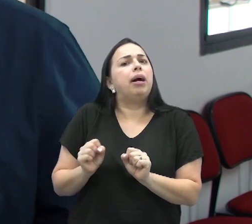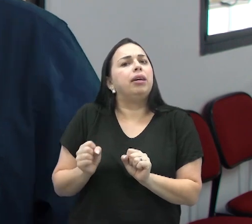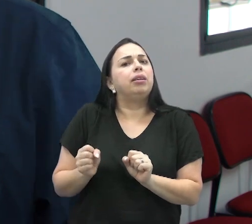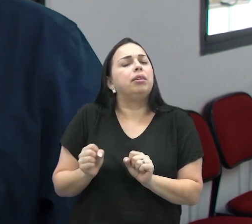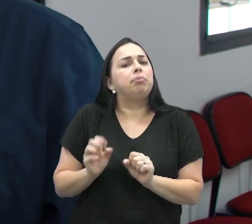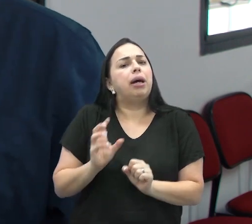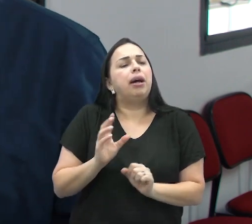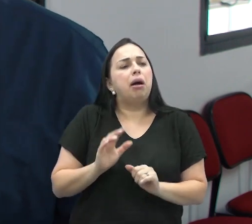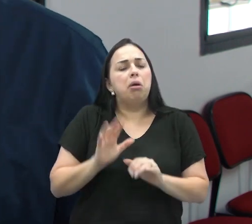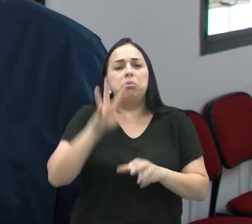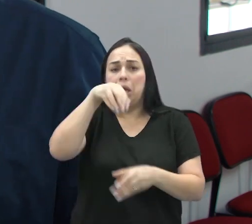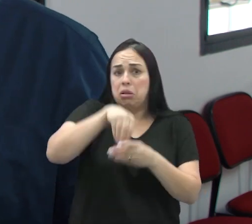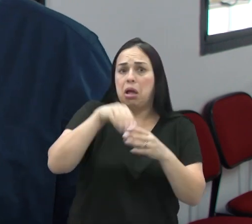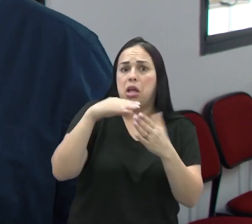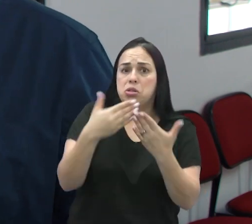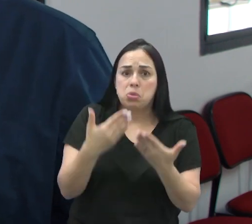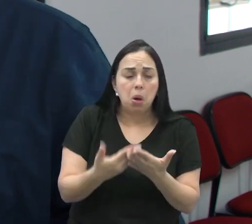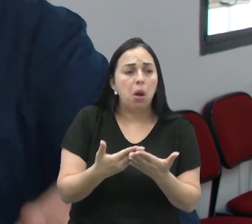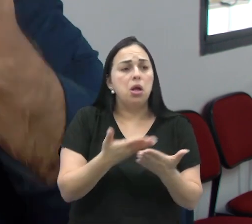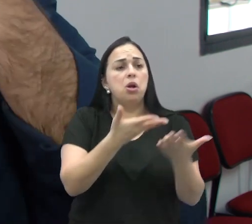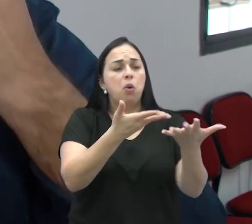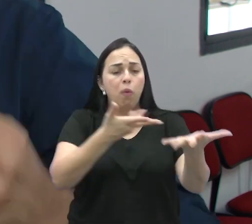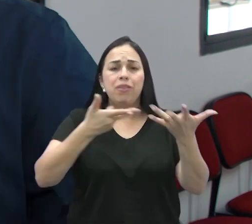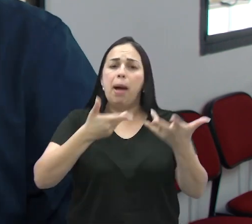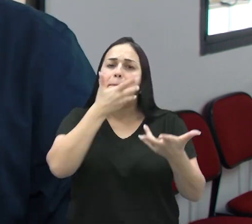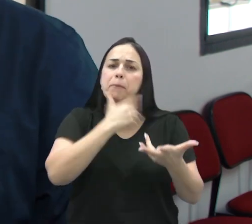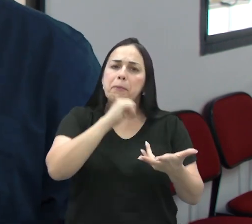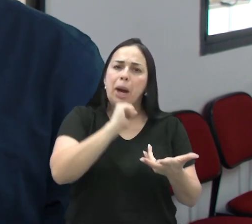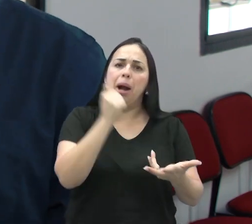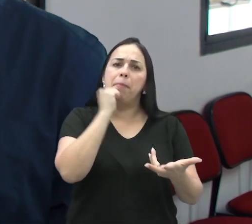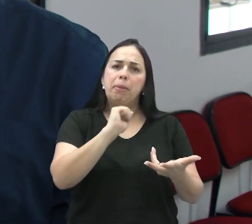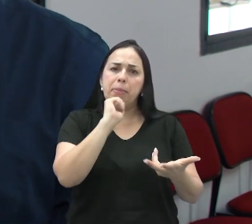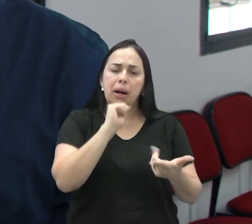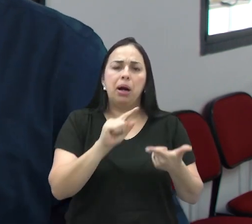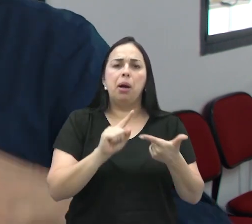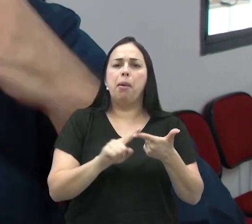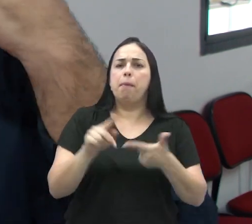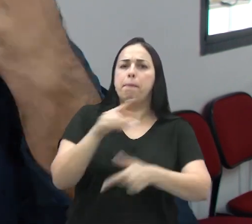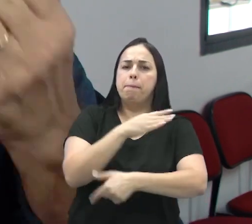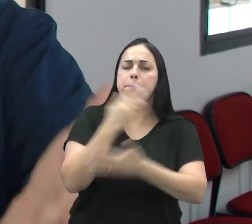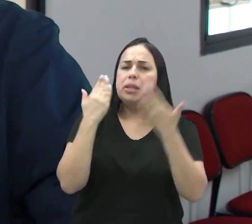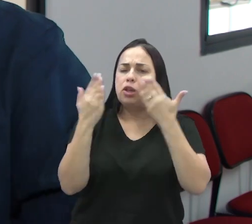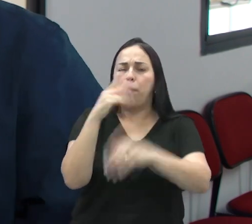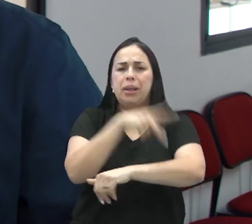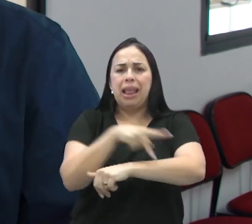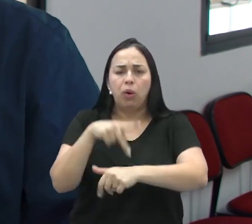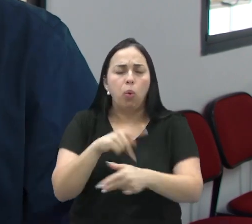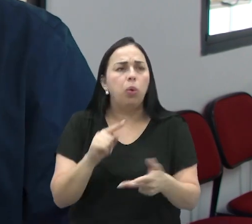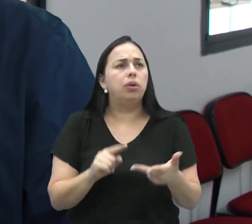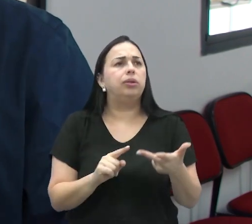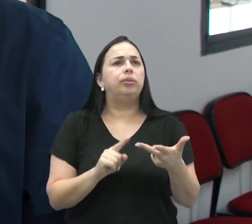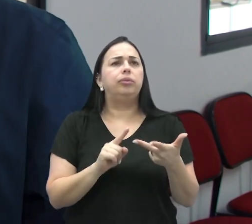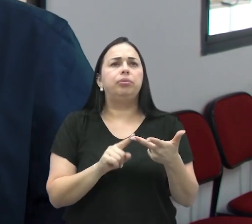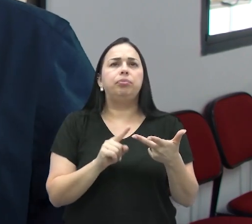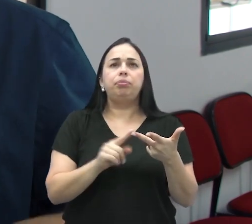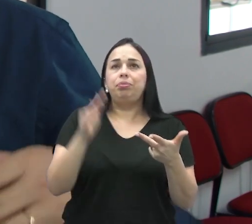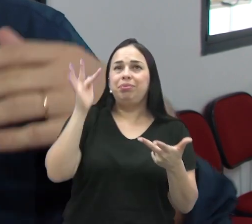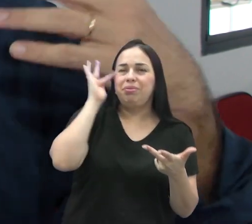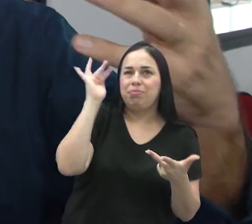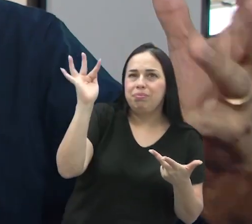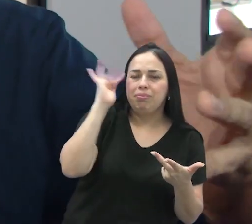promover encontros nas escolas, trazer os pais para conversar, trazer psicopedagogos,